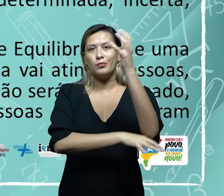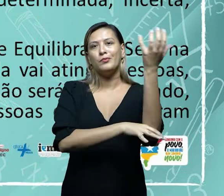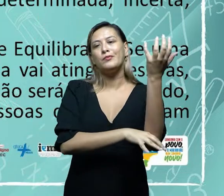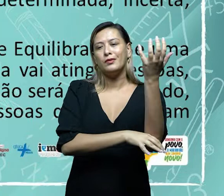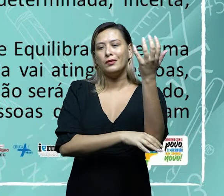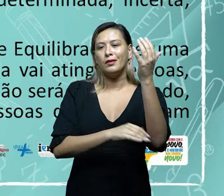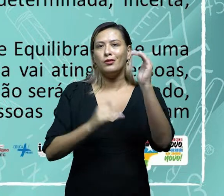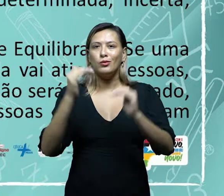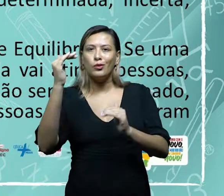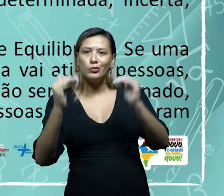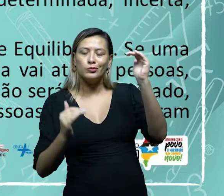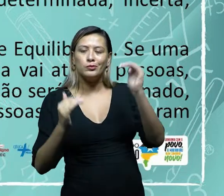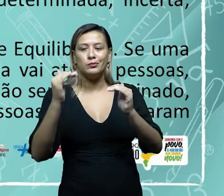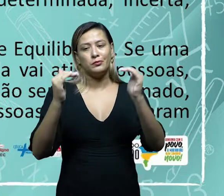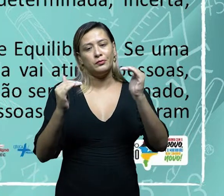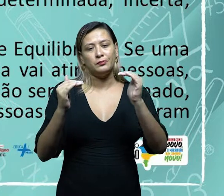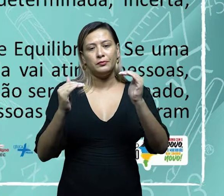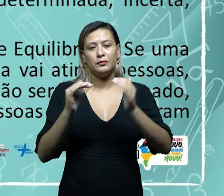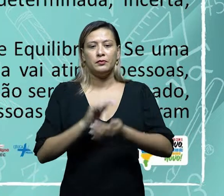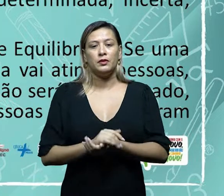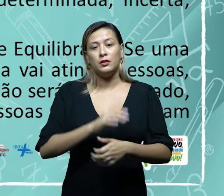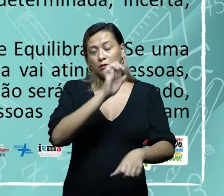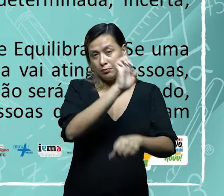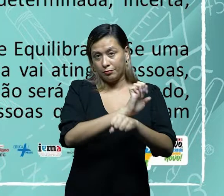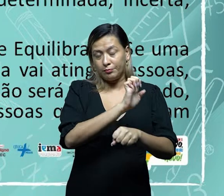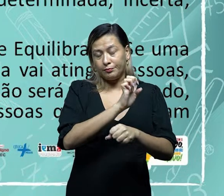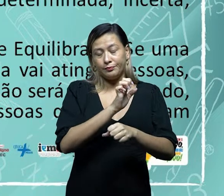equilibrado. Se uma empresa ela causa